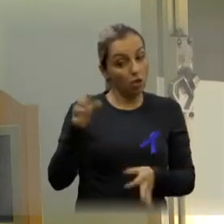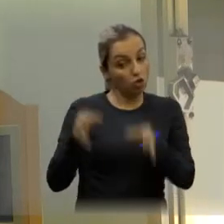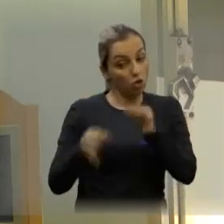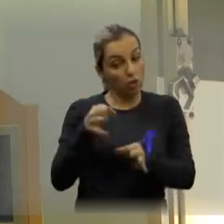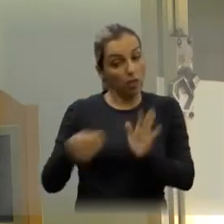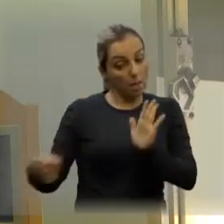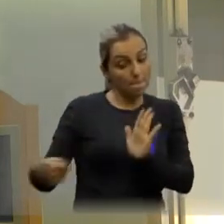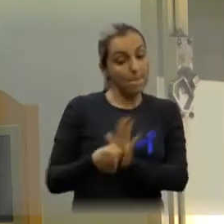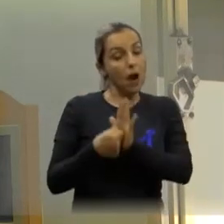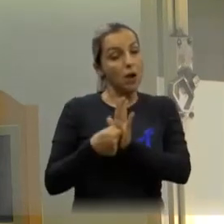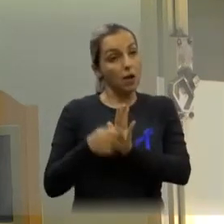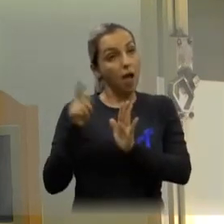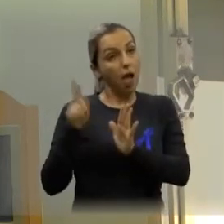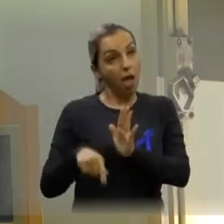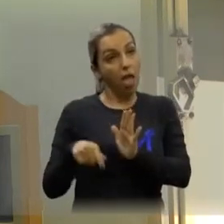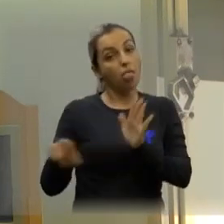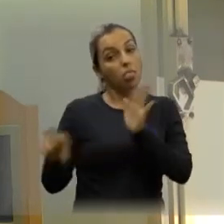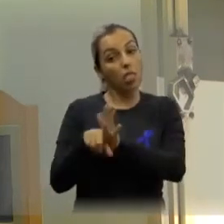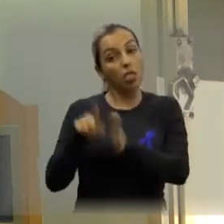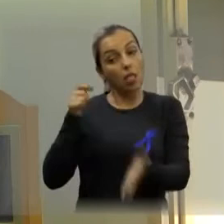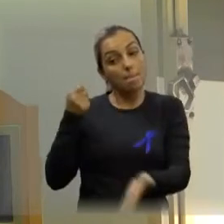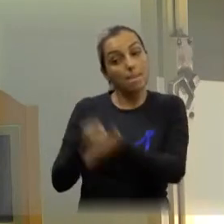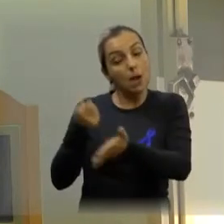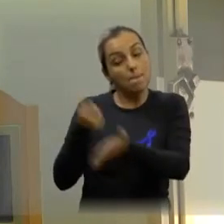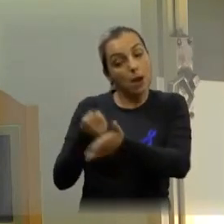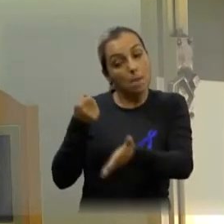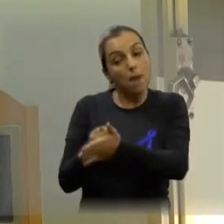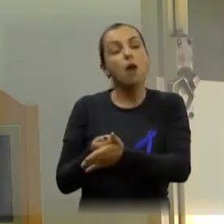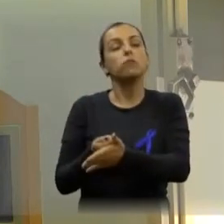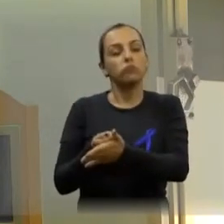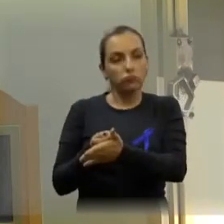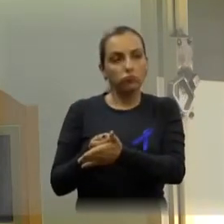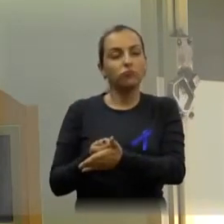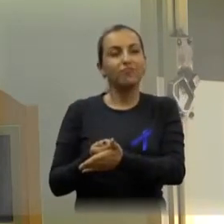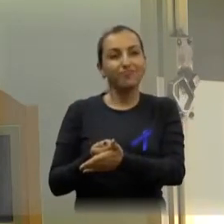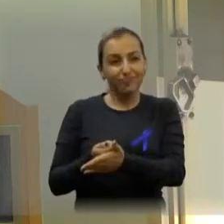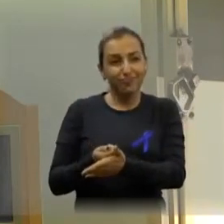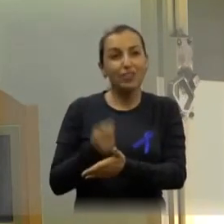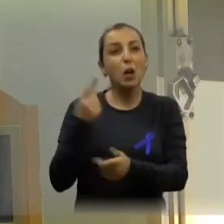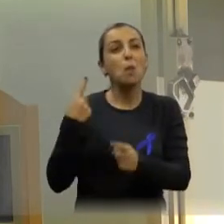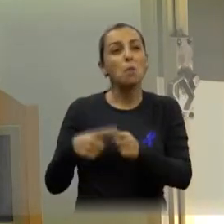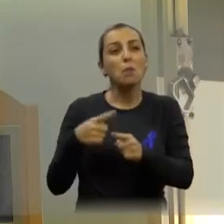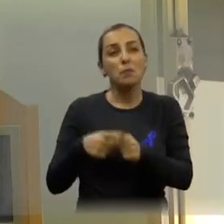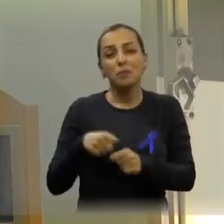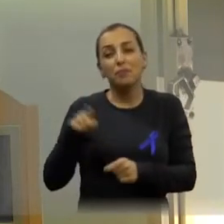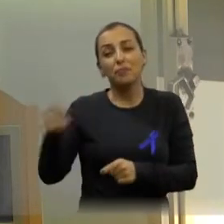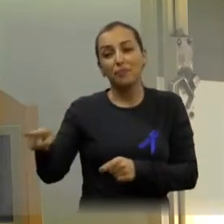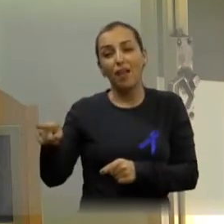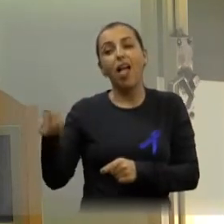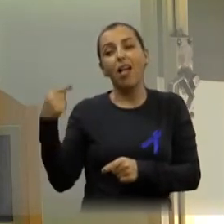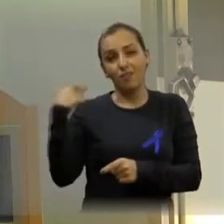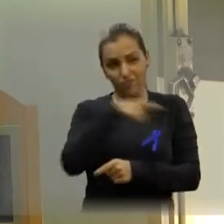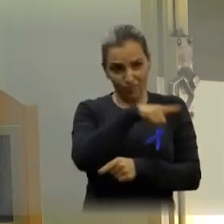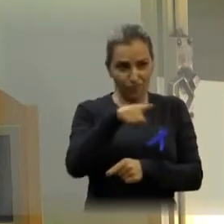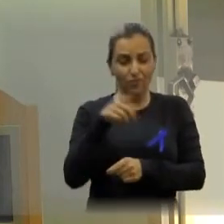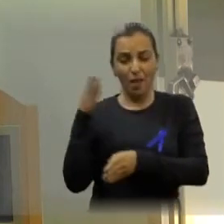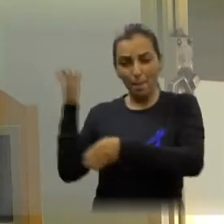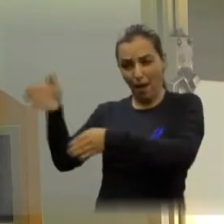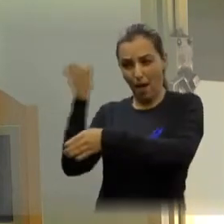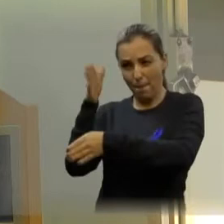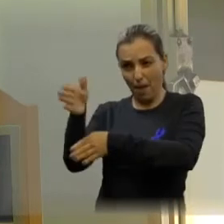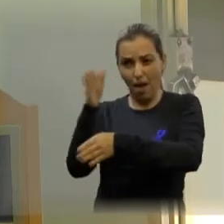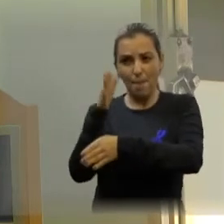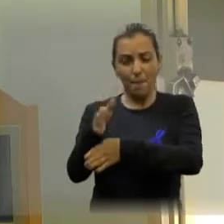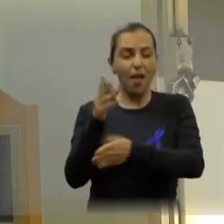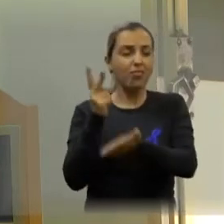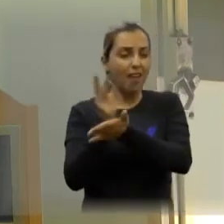temos que ver para a lei do abandono. Vamos cobrar. Vamos cobrar, porque aquilo ali que vocês estão sempre lá, Lucas